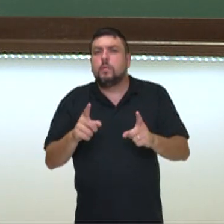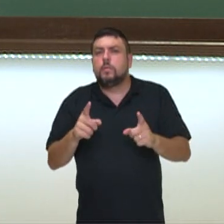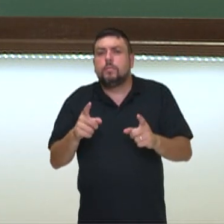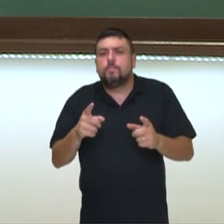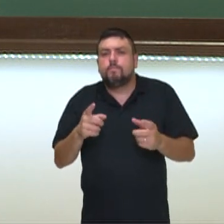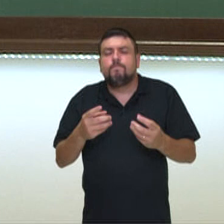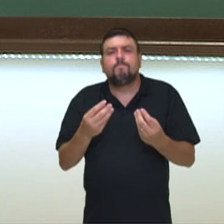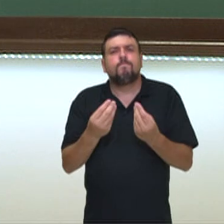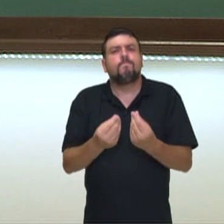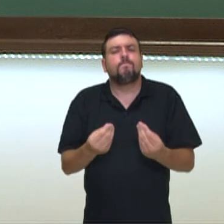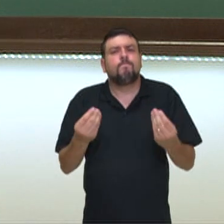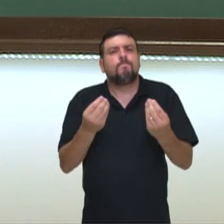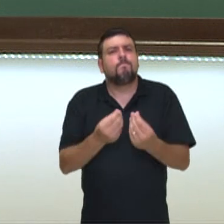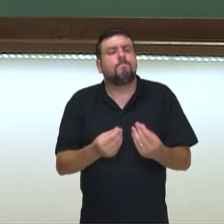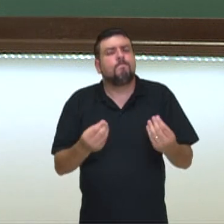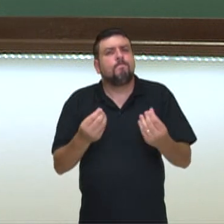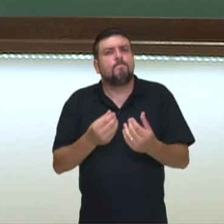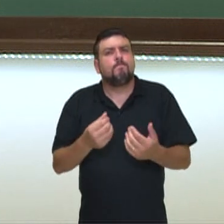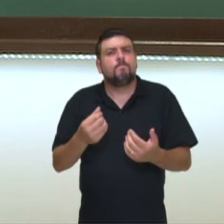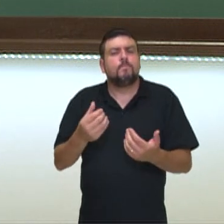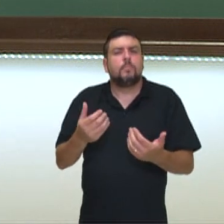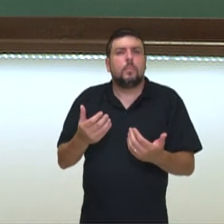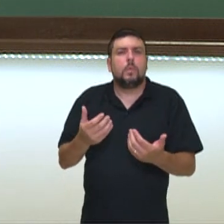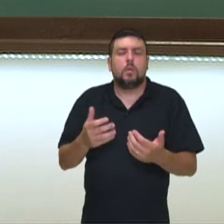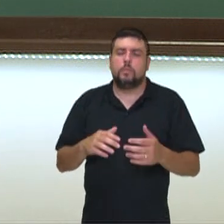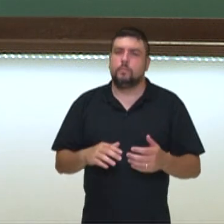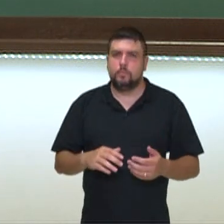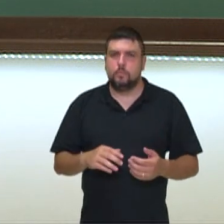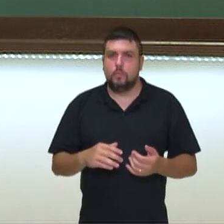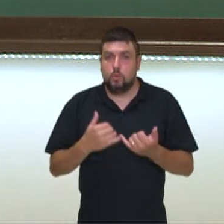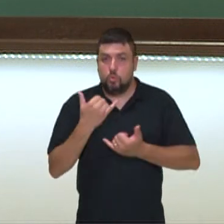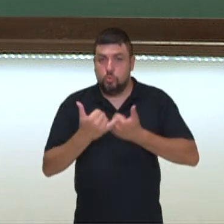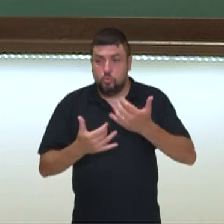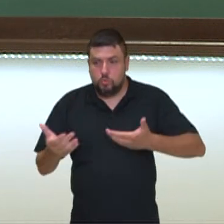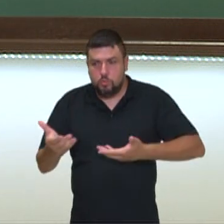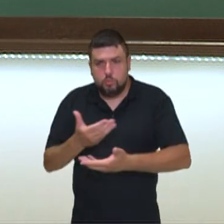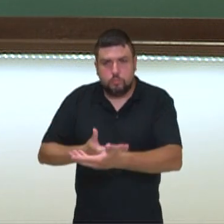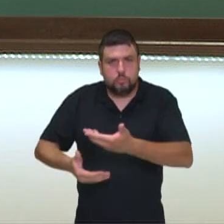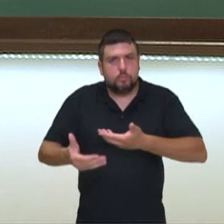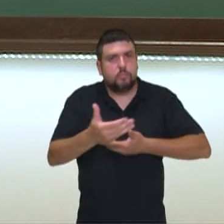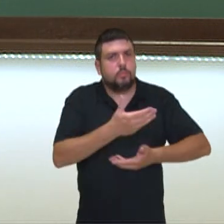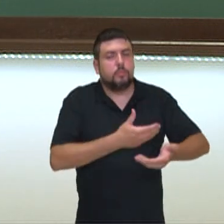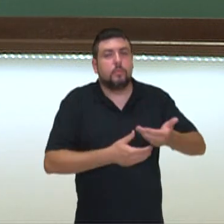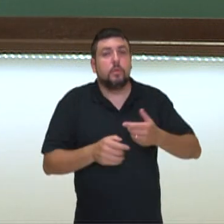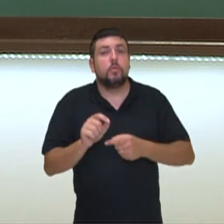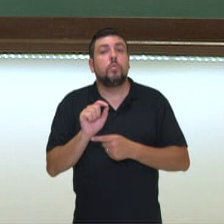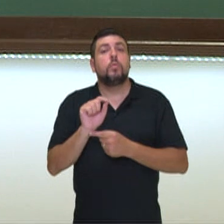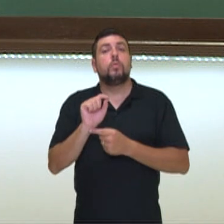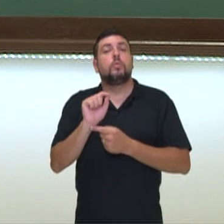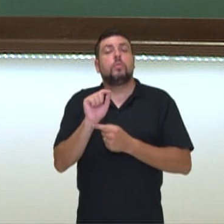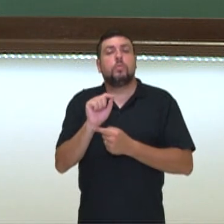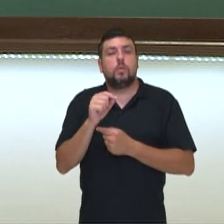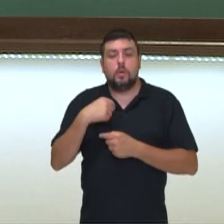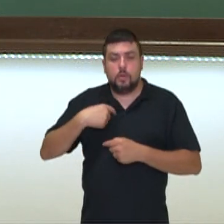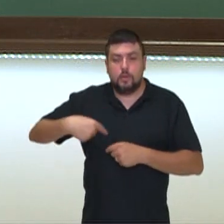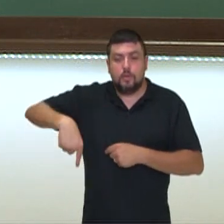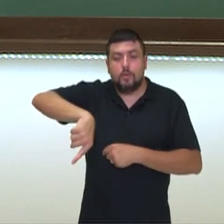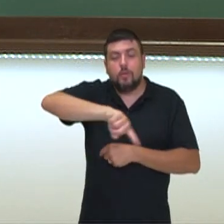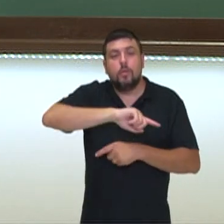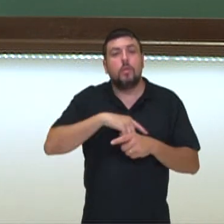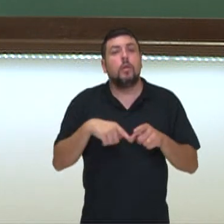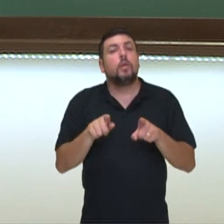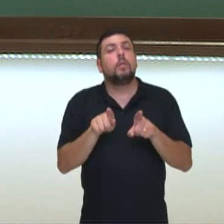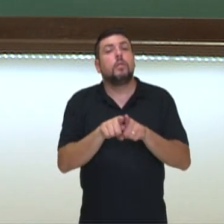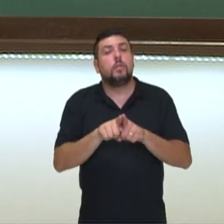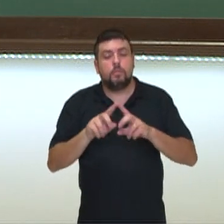a isso. Então, os jogos cooperativos vêm para trazer essa questão, para que nós possamos também nos tornarmos